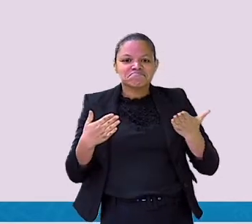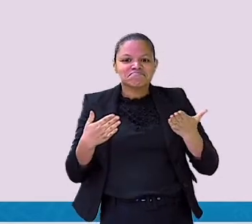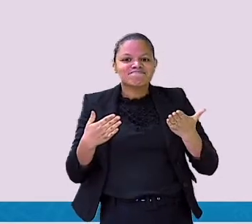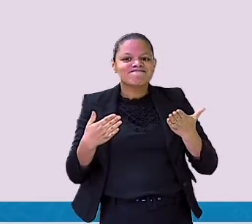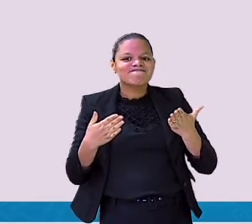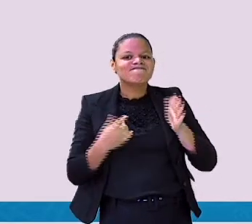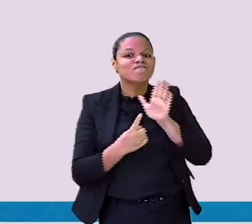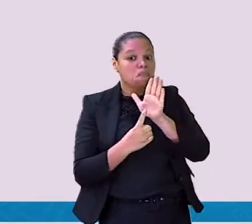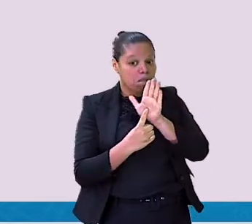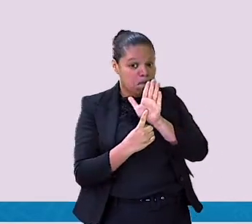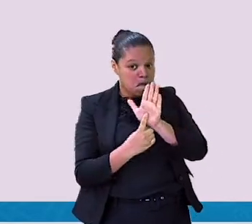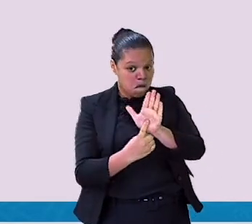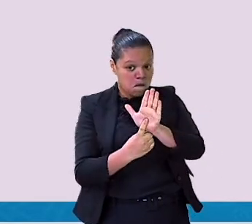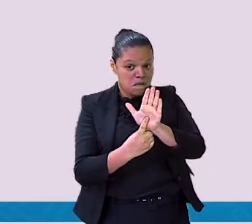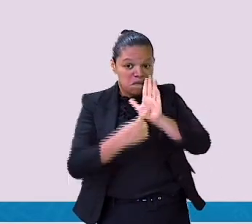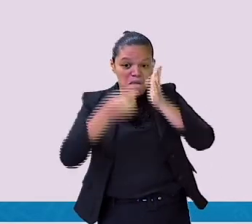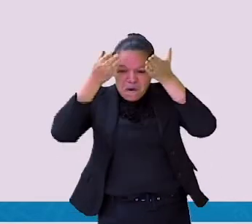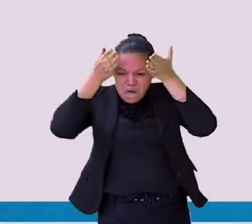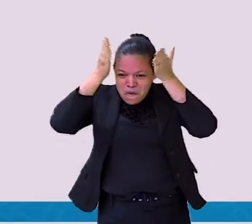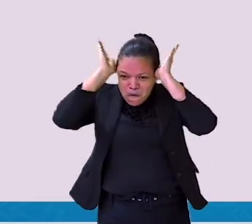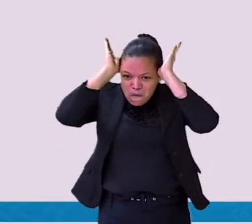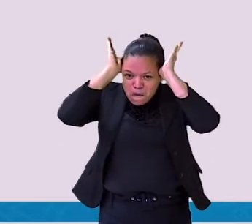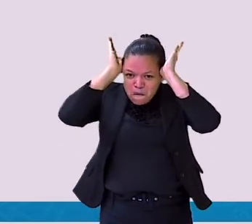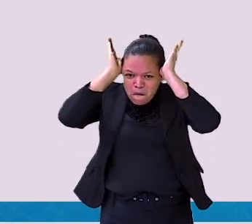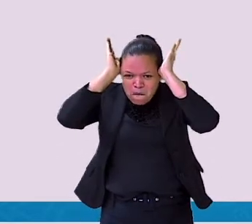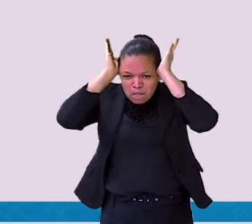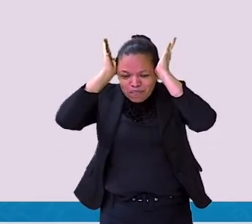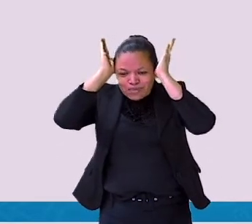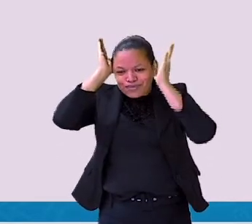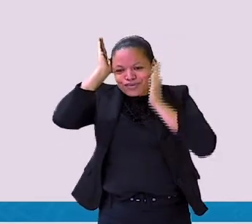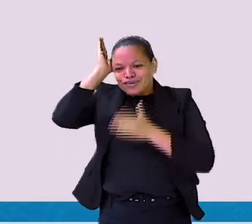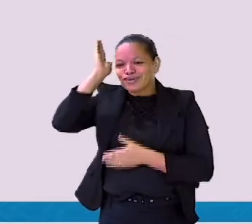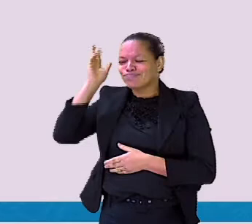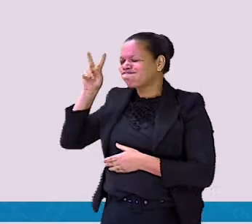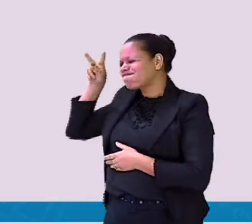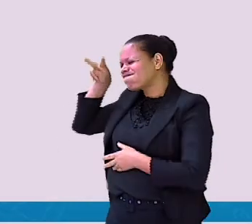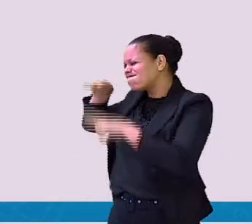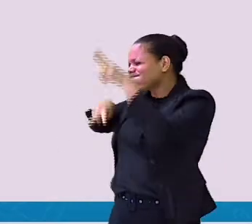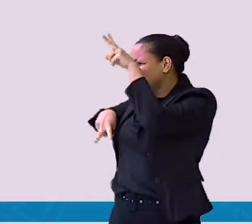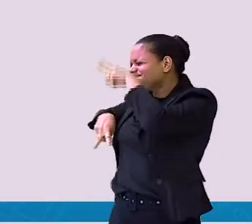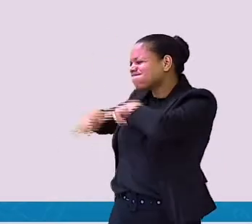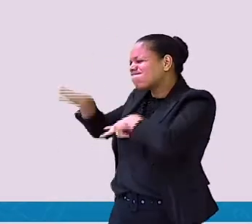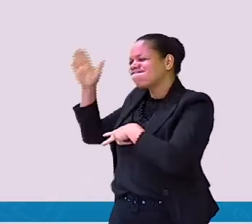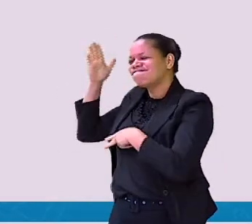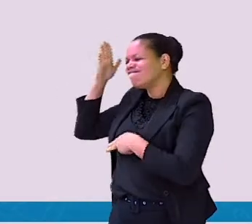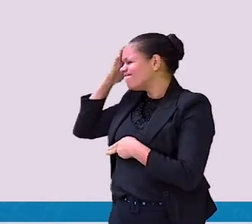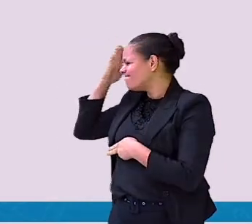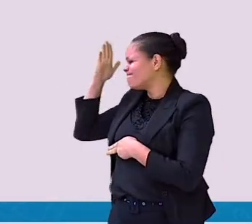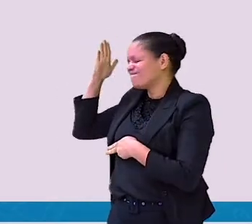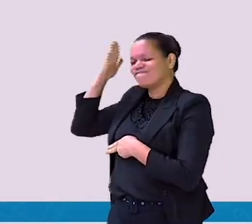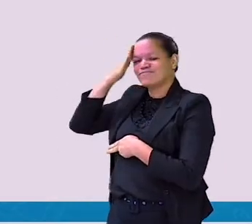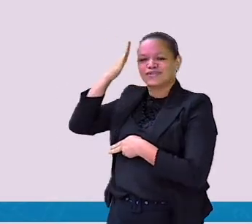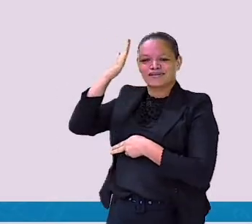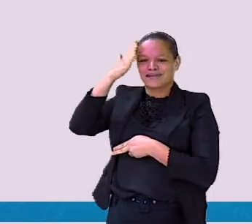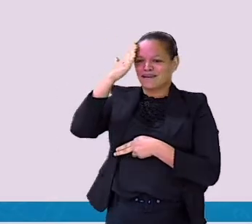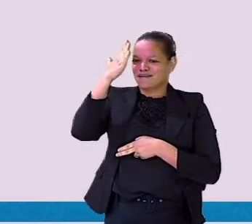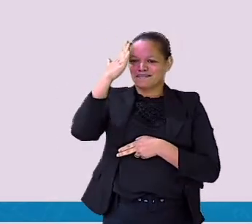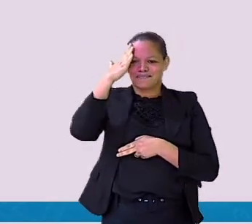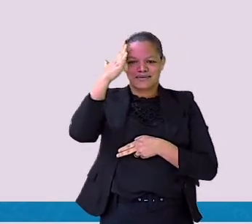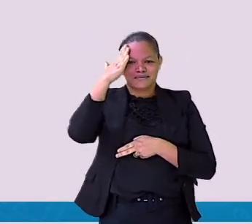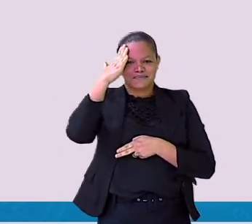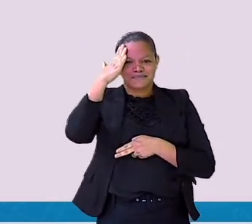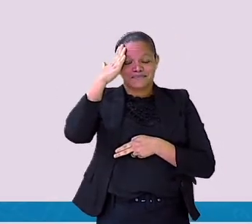ele, isso mesmo, o texto fala que ele ainda não sabe ler. Isso